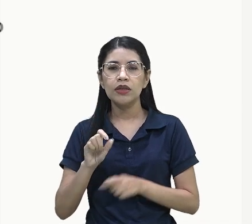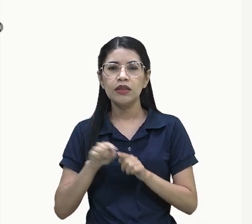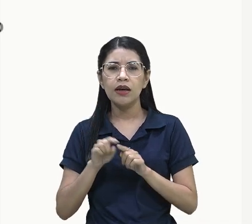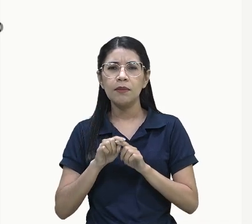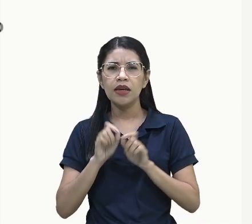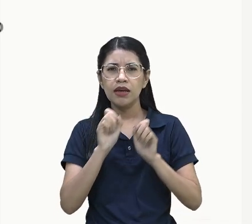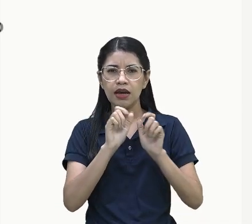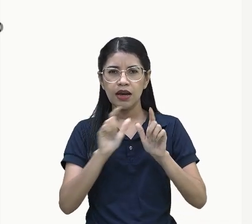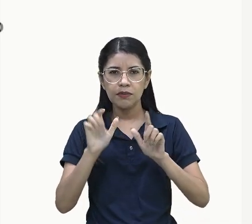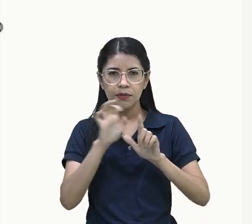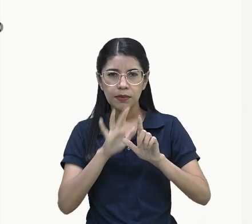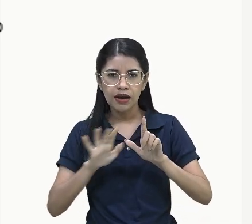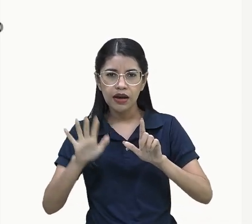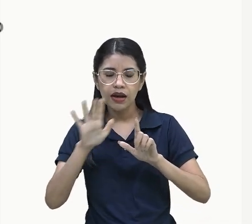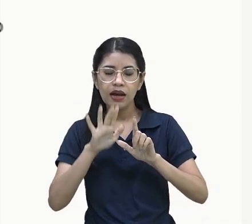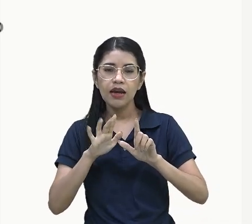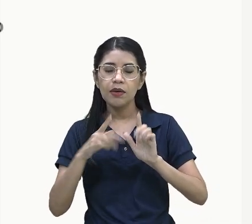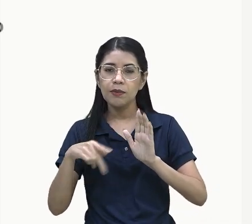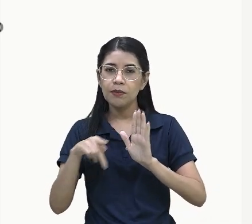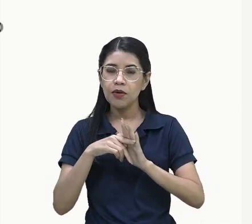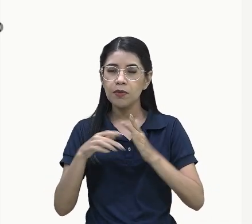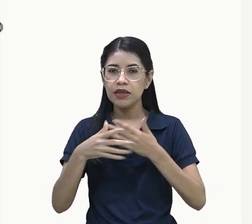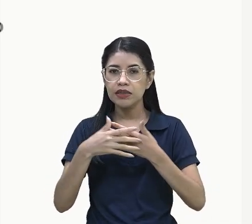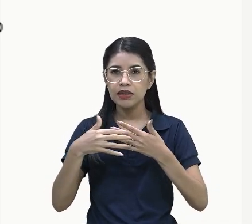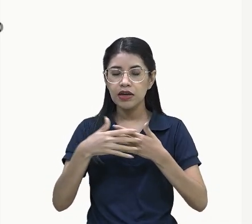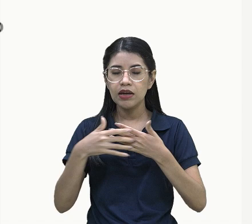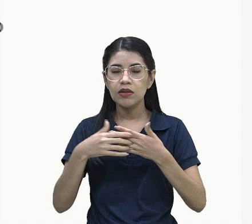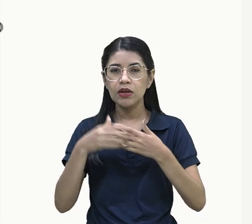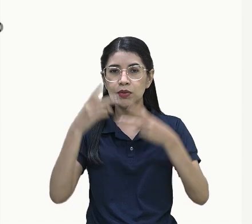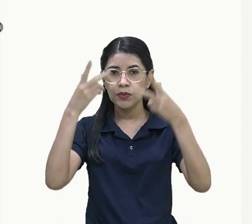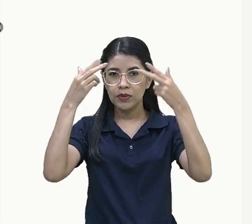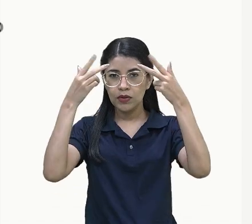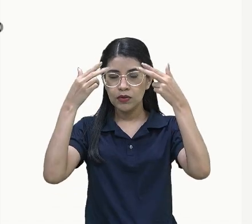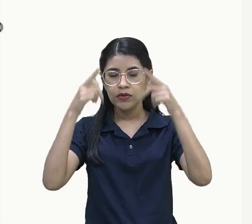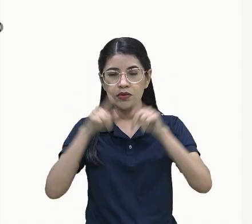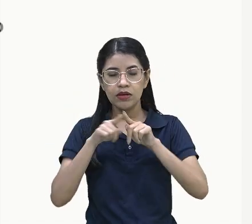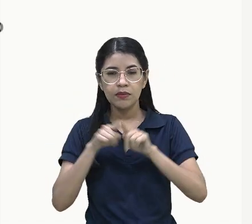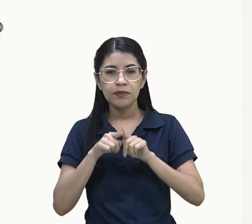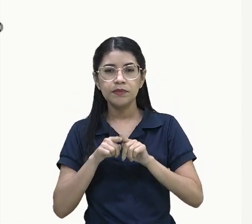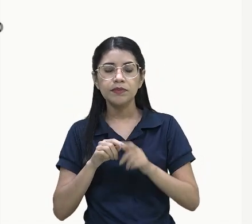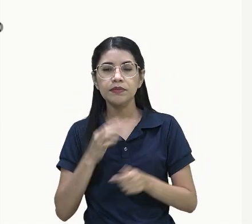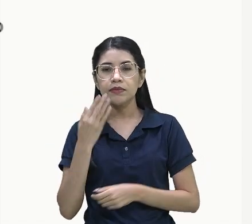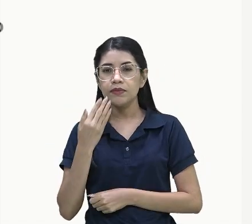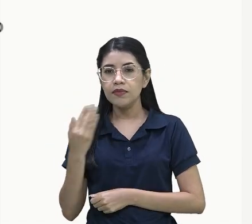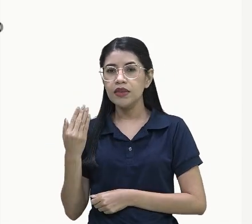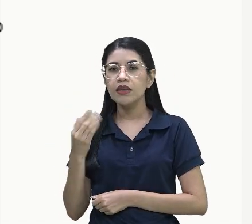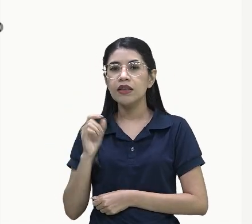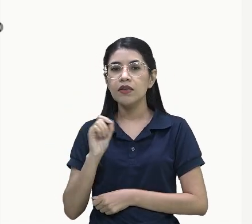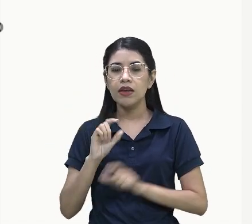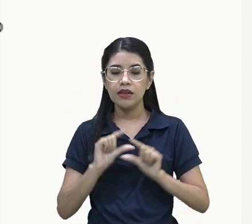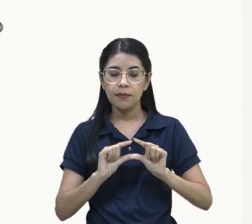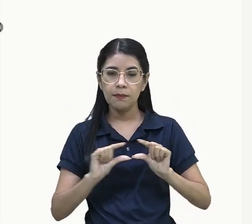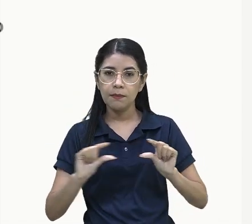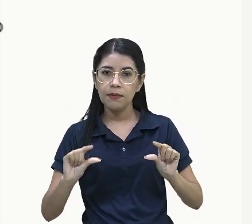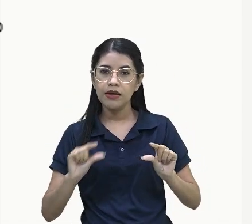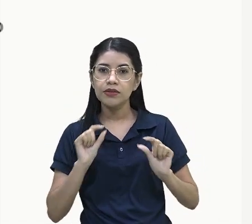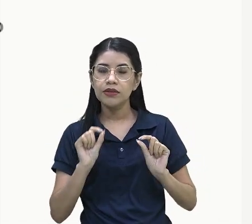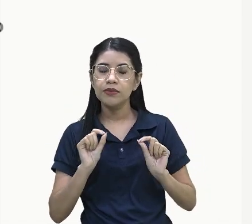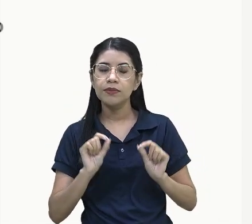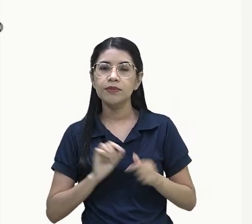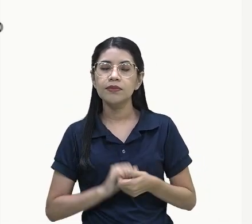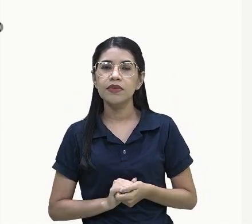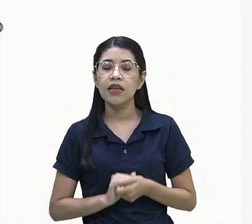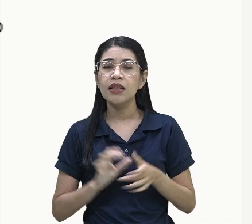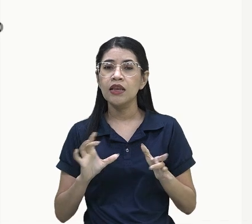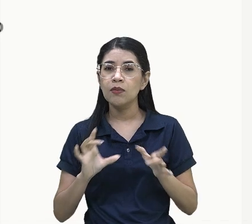vai fazer parte de células do neurônio, olha, está aqui ele sendo identificado, e bem aqui nós temos uma comunicação entre